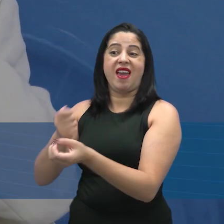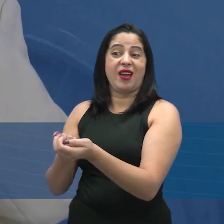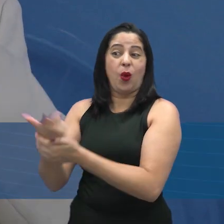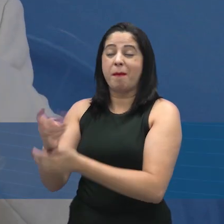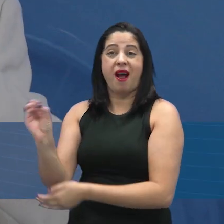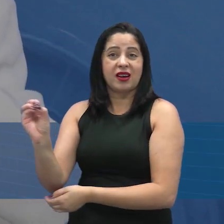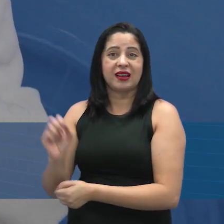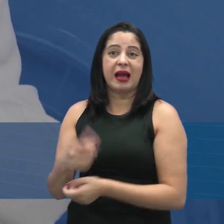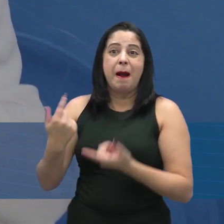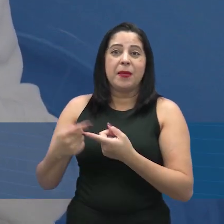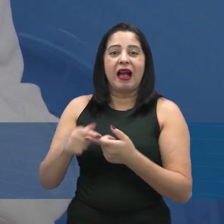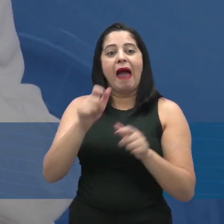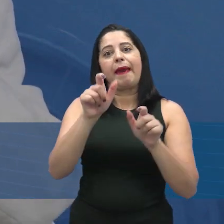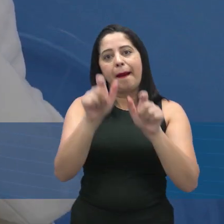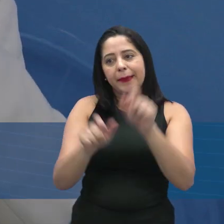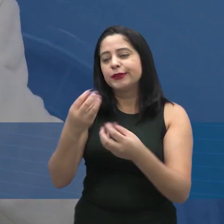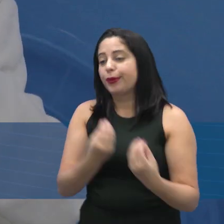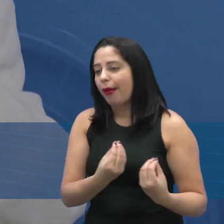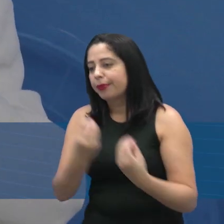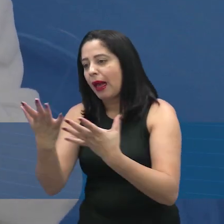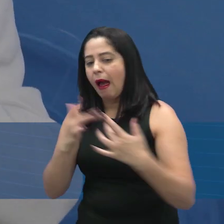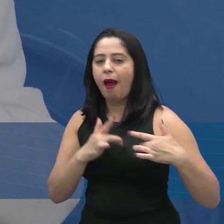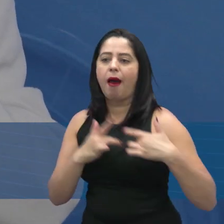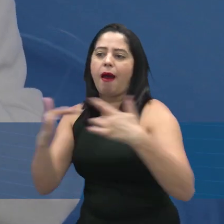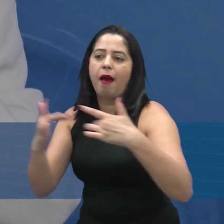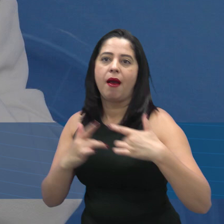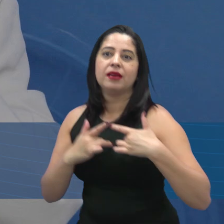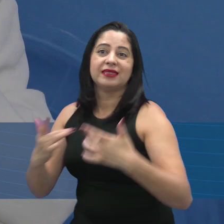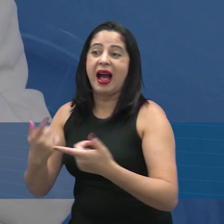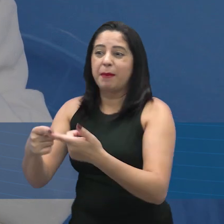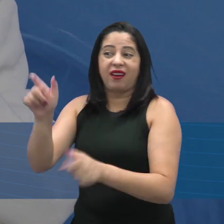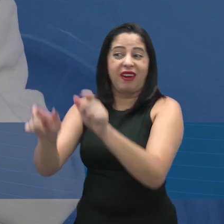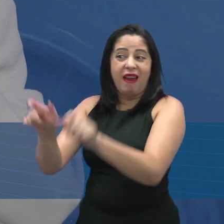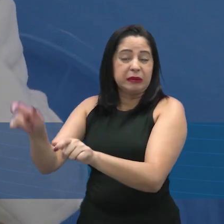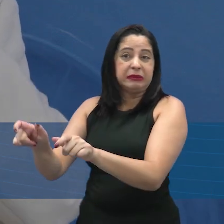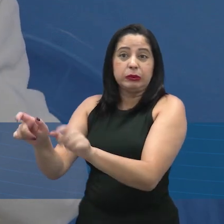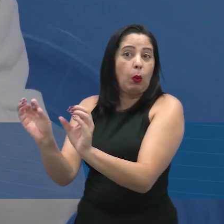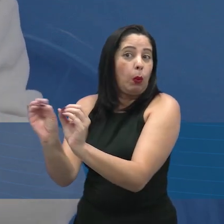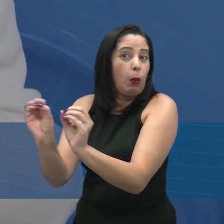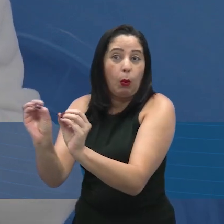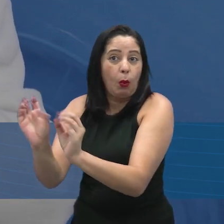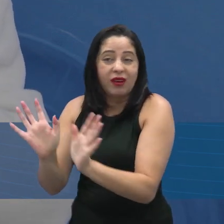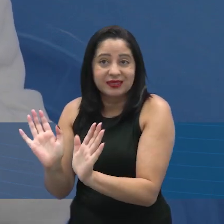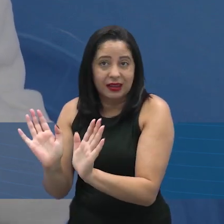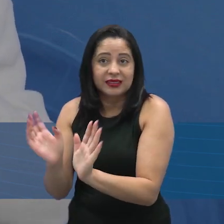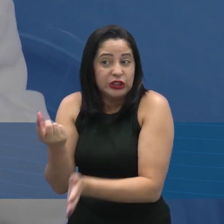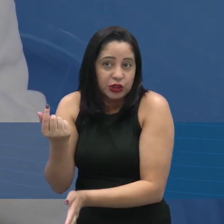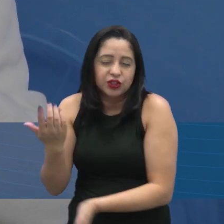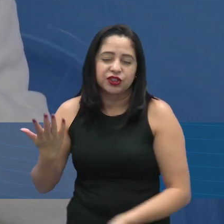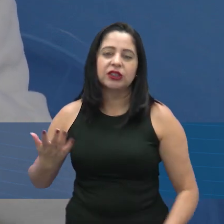Sobrevive com doações, com situações assim, muito parcas de se sustentar,